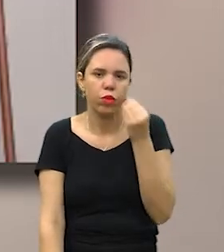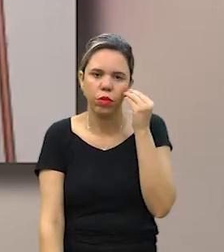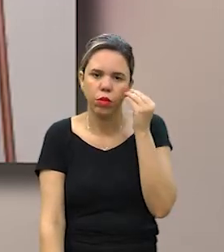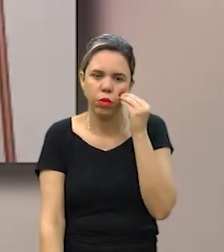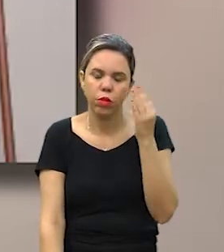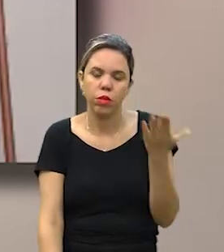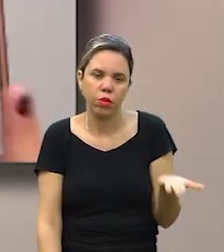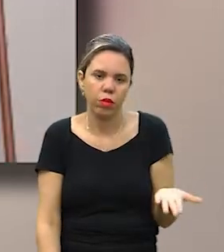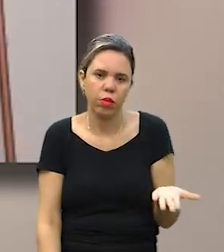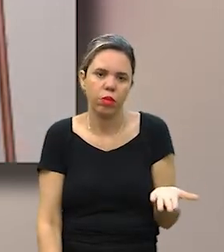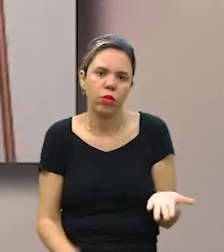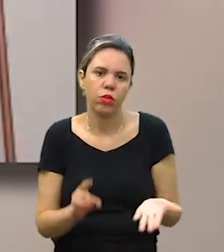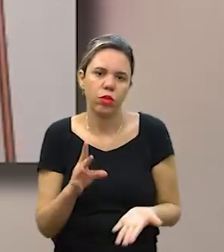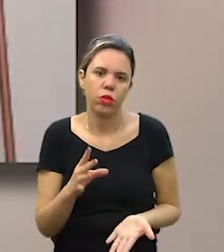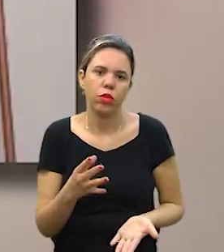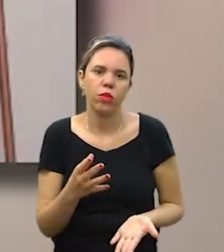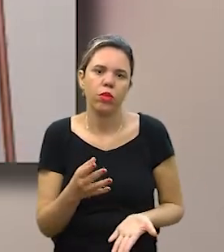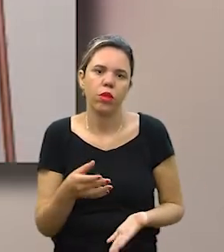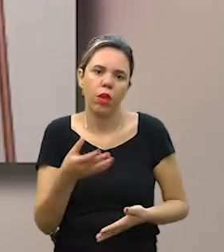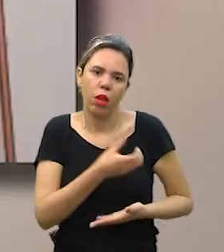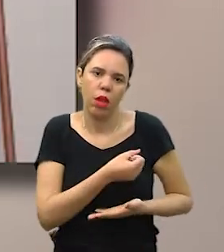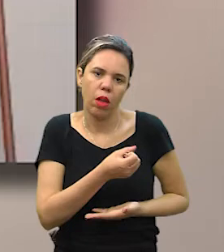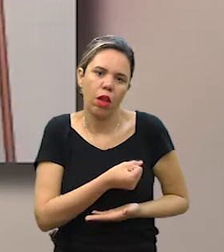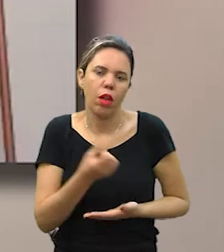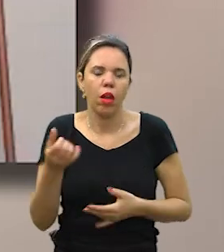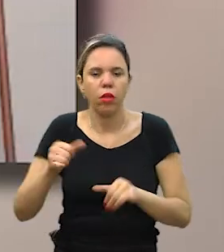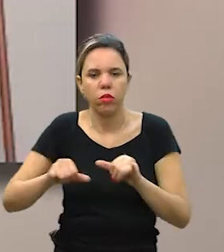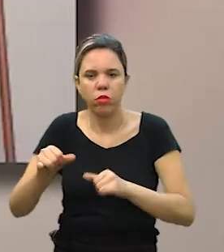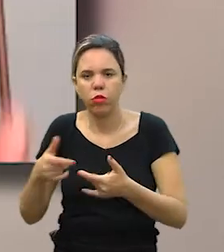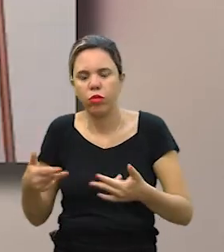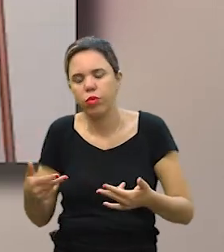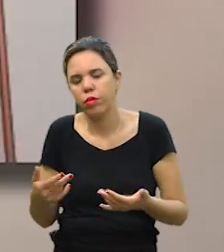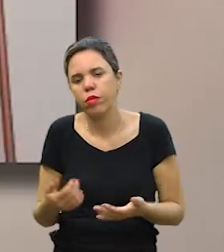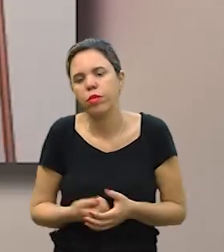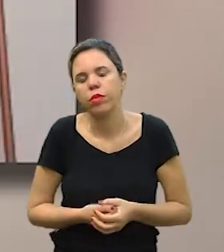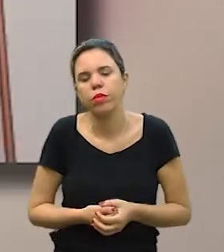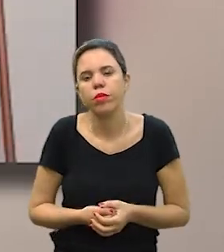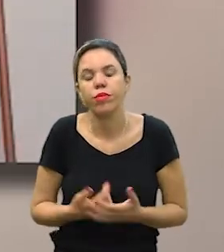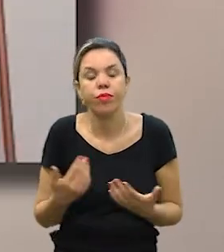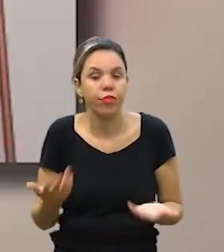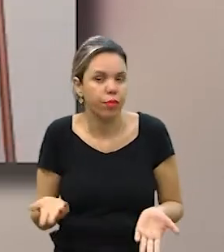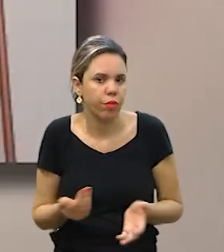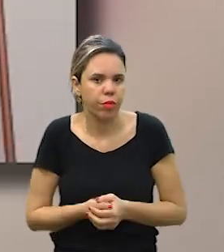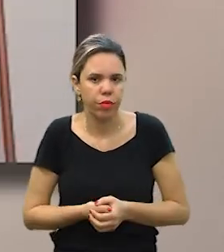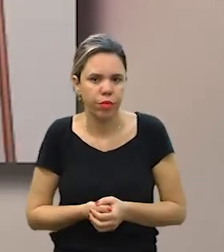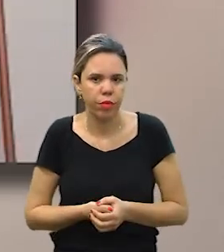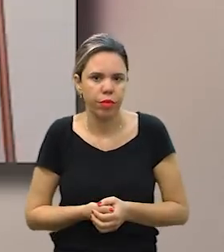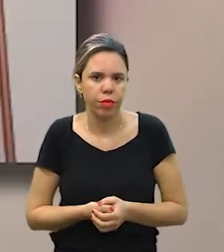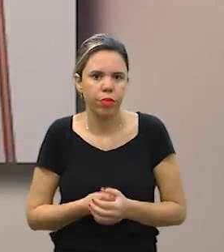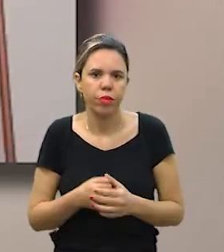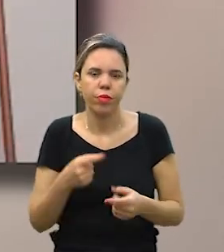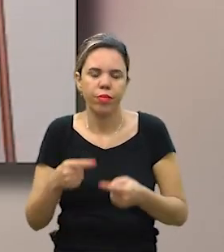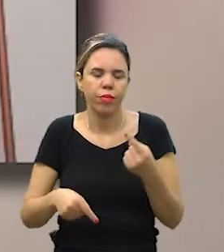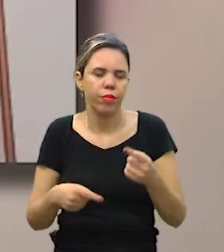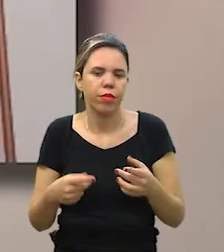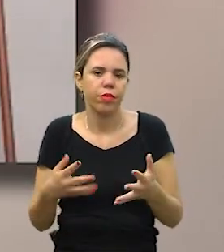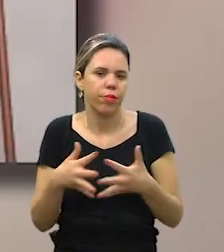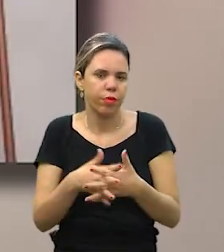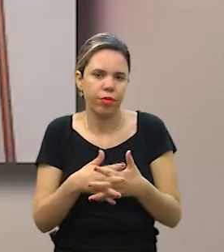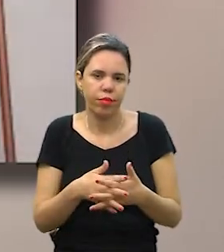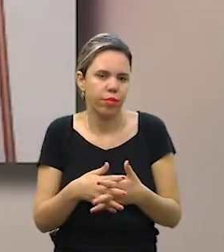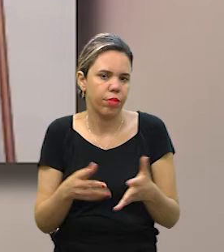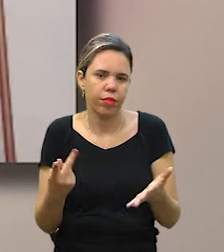provou? Se até então ele está só em aleitamento materno ou em fórmula. Então, isso é muito equivocado.